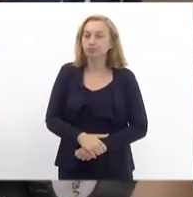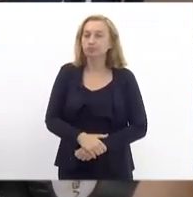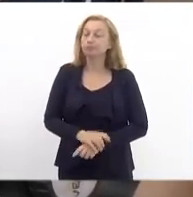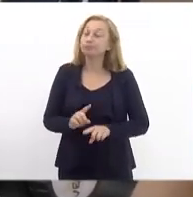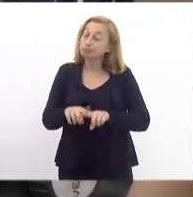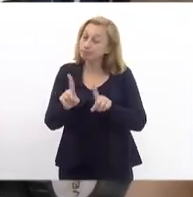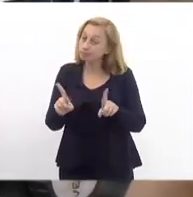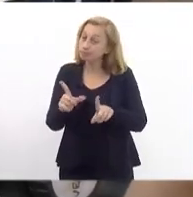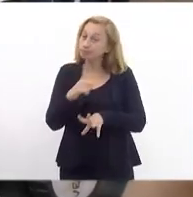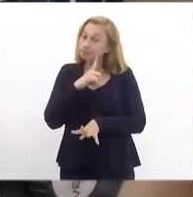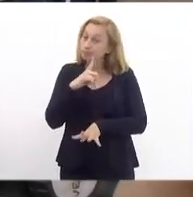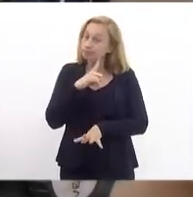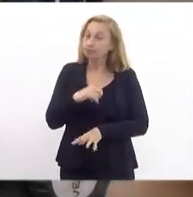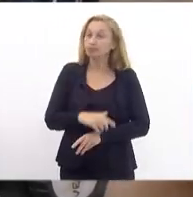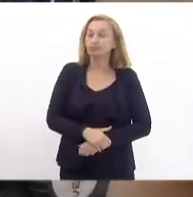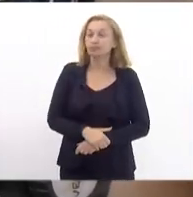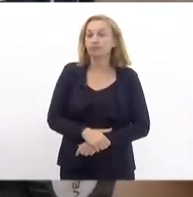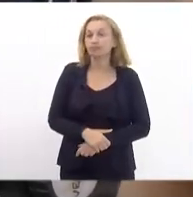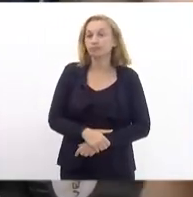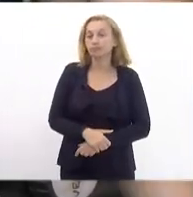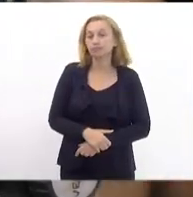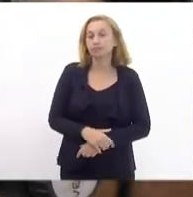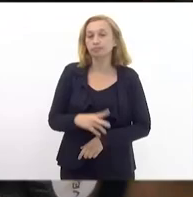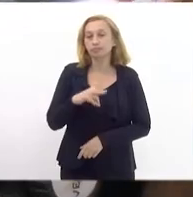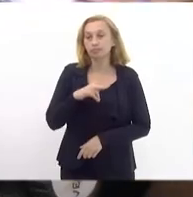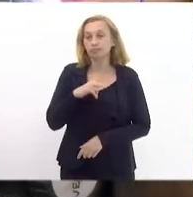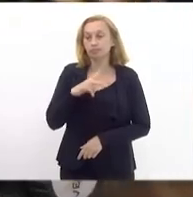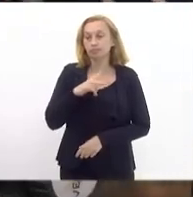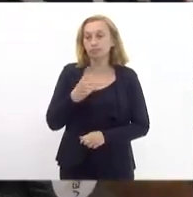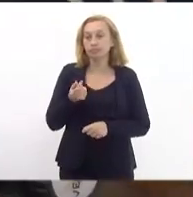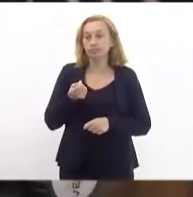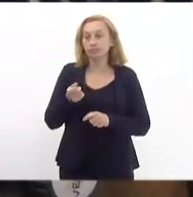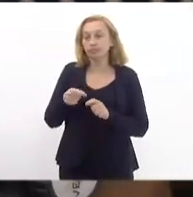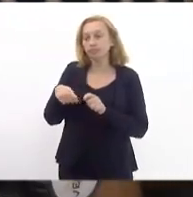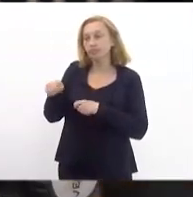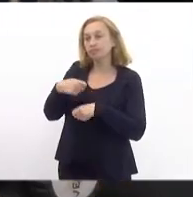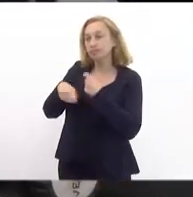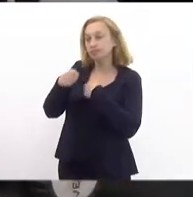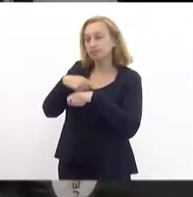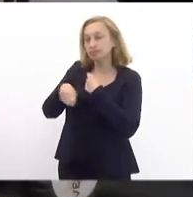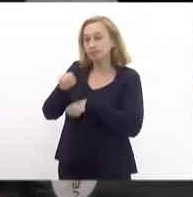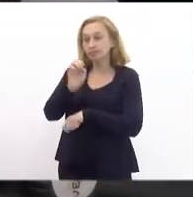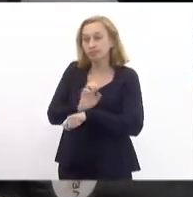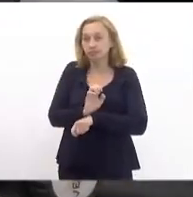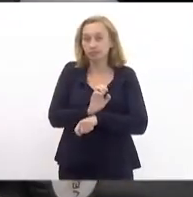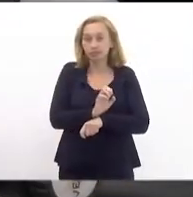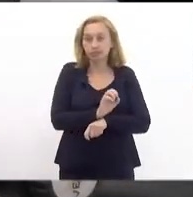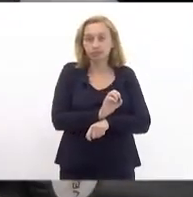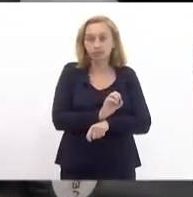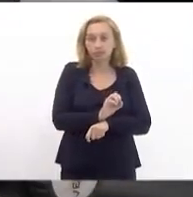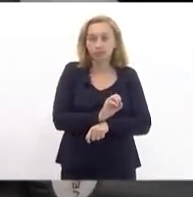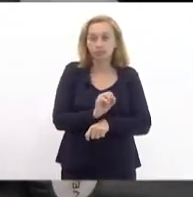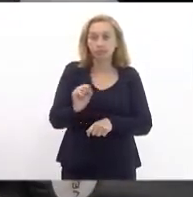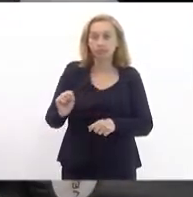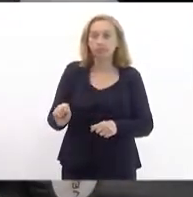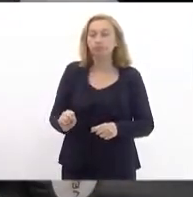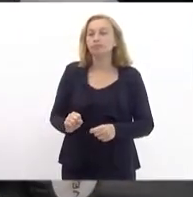Mas tem a própria economia do Estado, o poder aquisitivo do